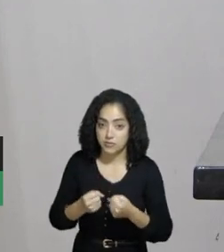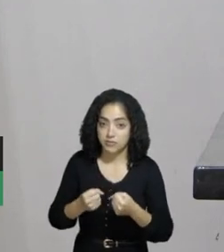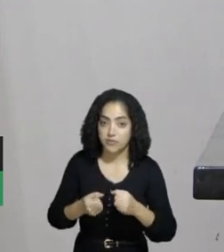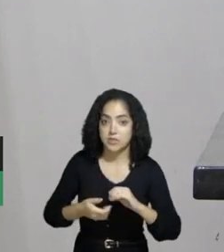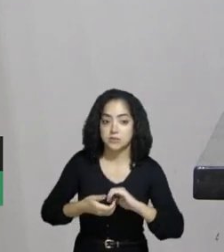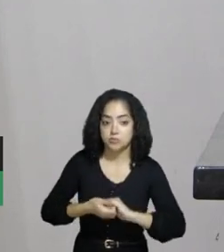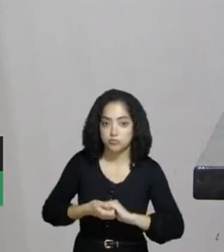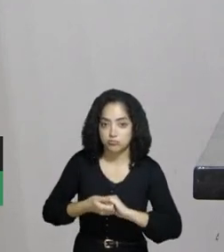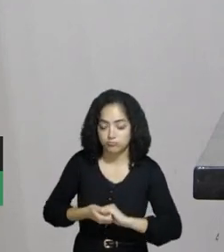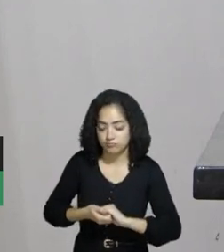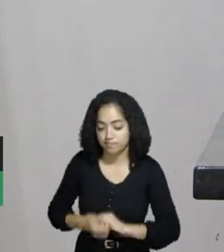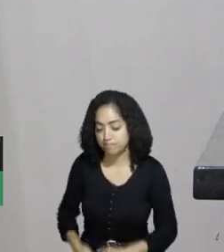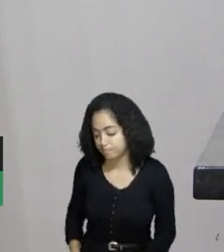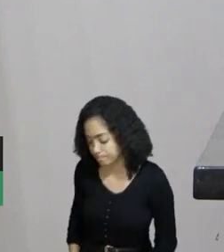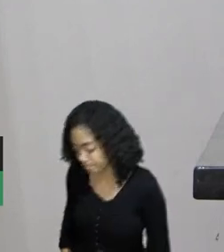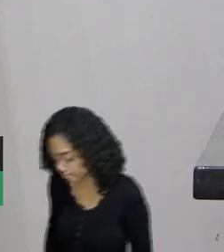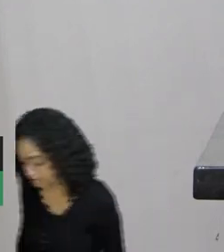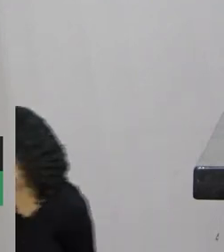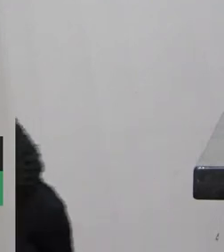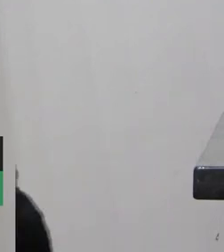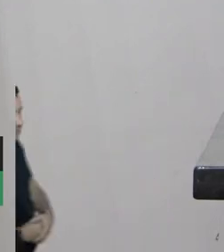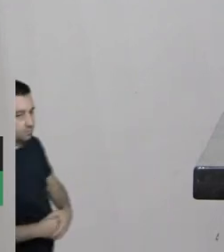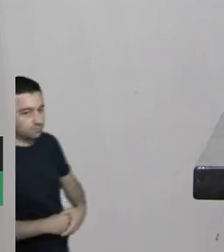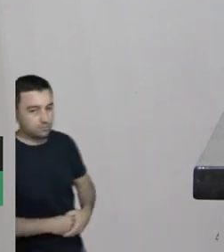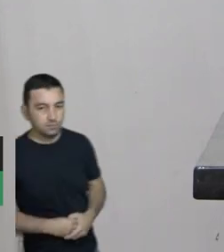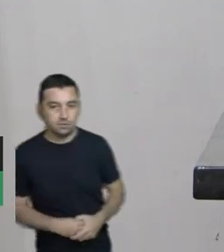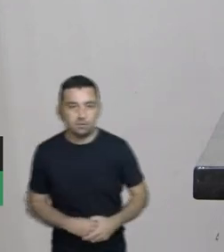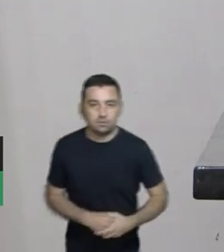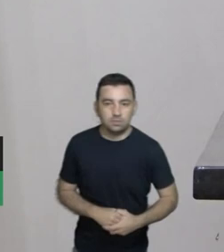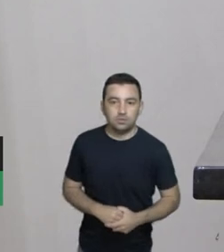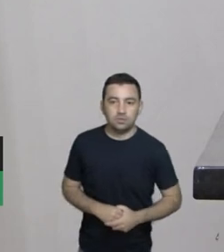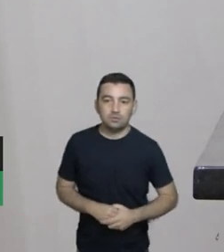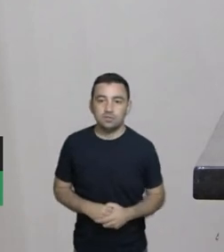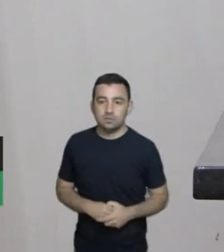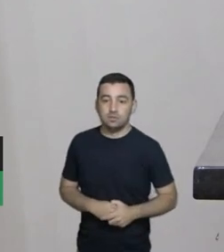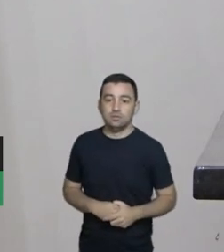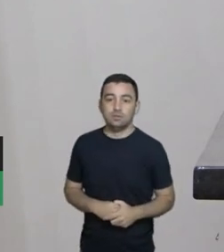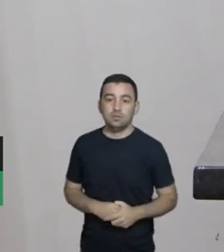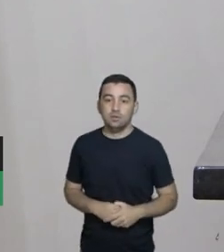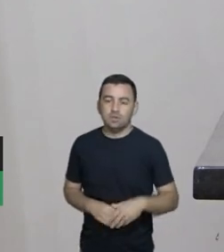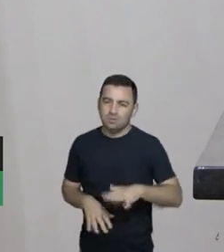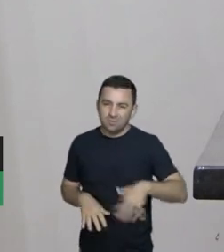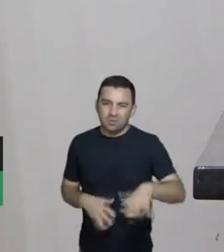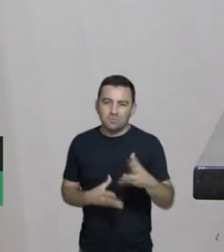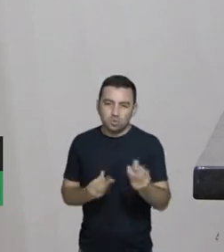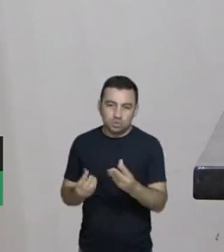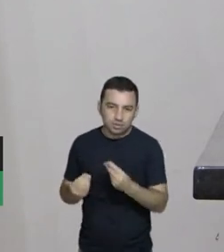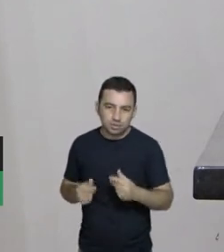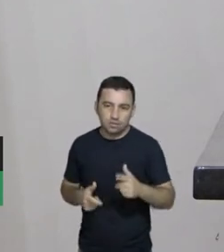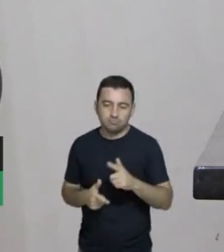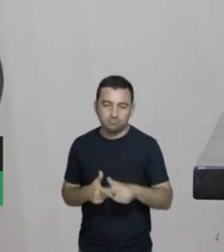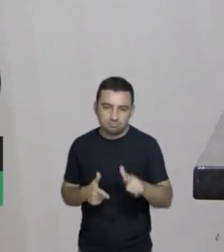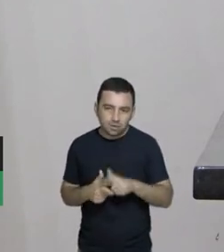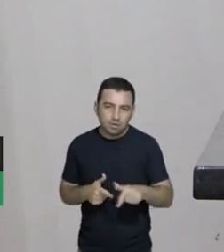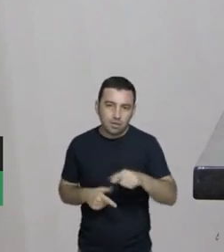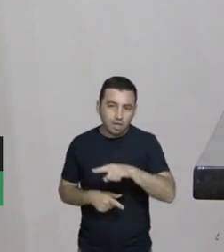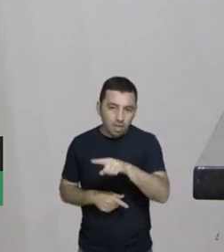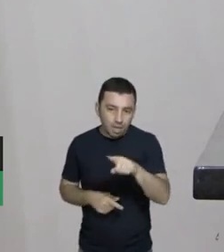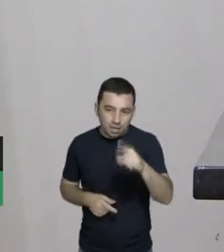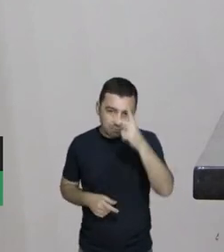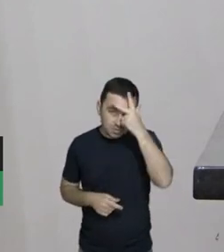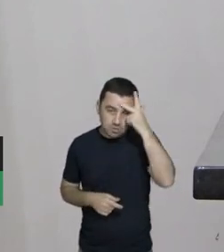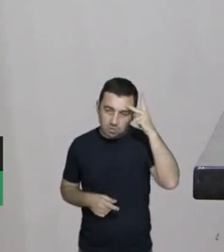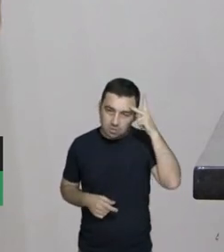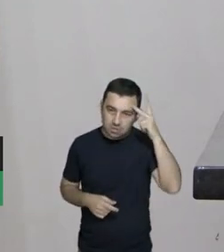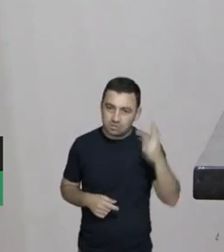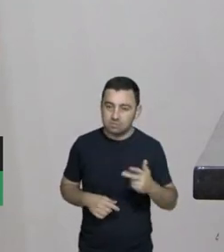entender que elas normalmente são o patinho feio de uma prefeitura. E muitas delas colocam uma pessoa sem competência